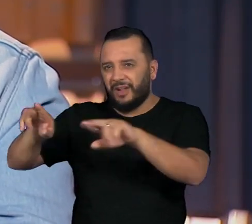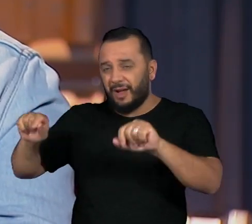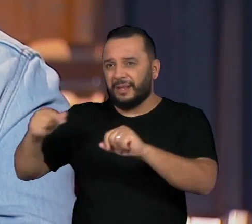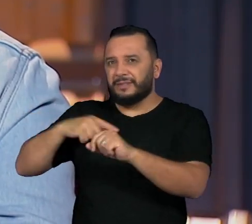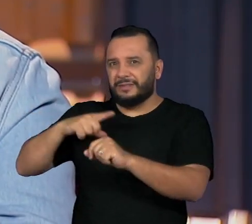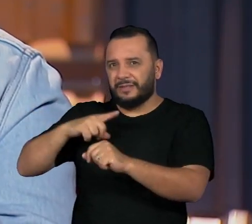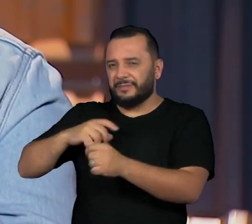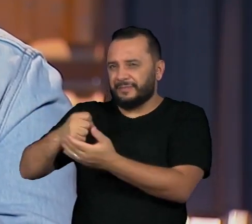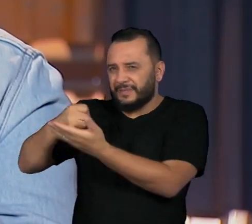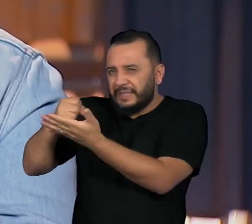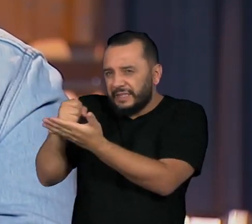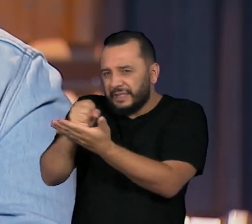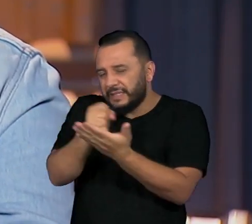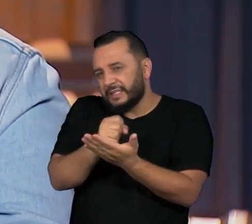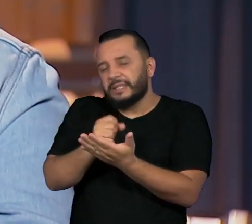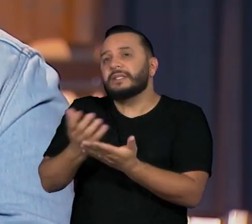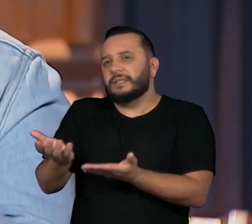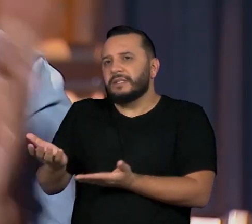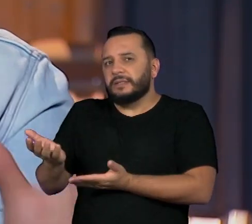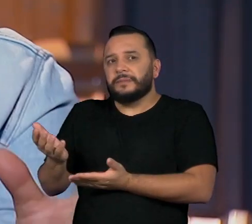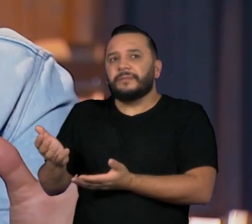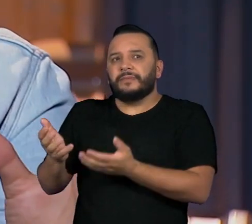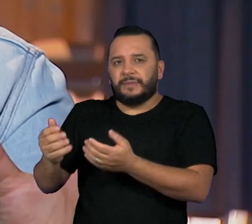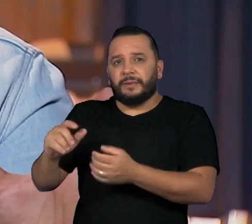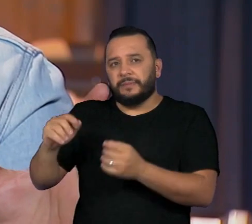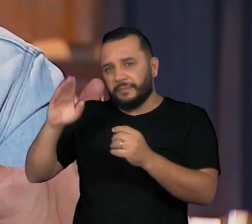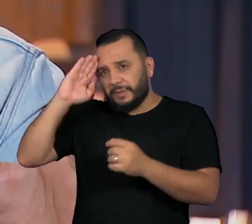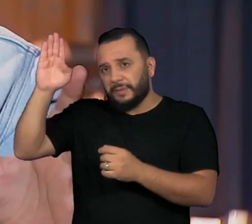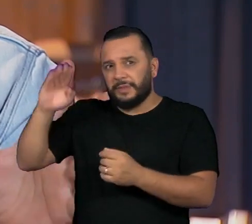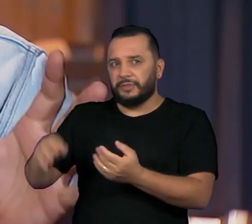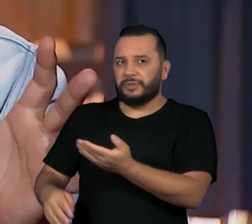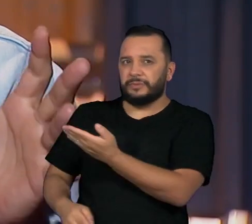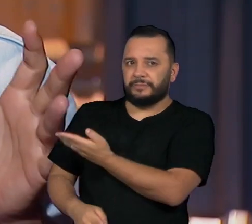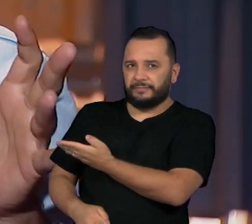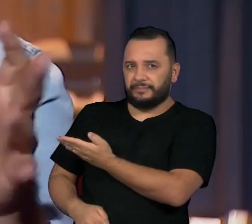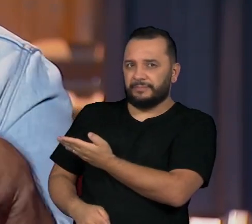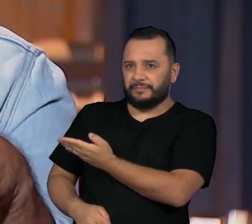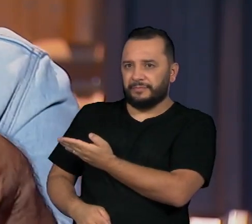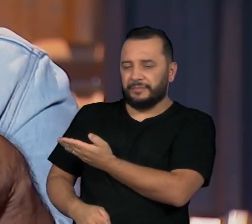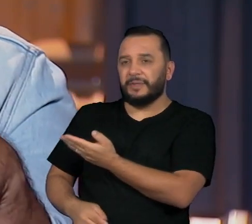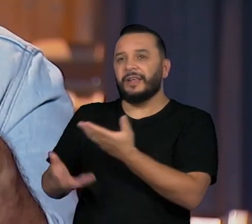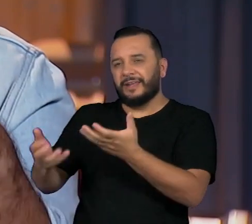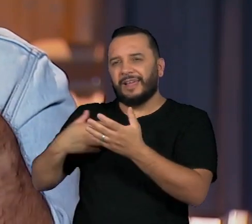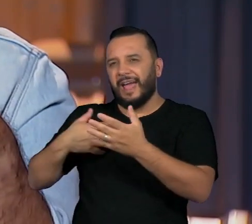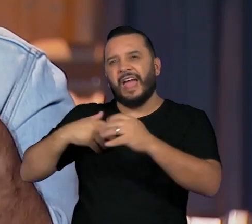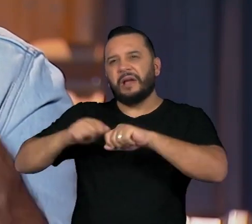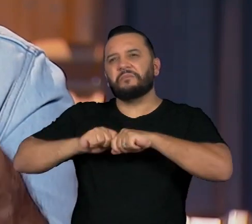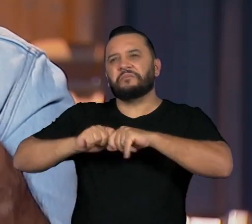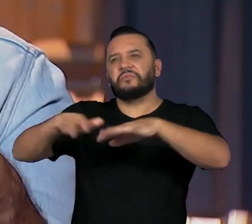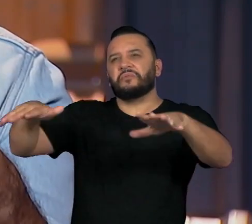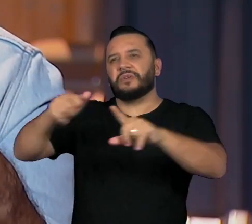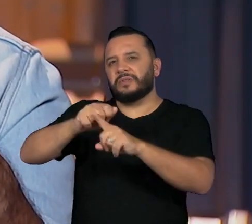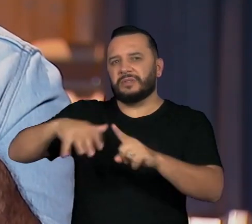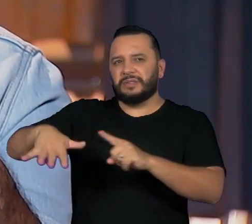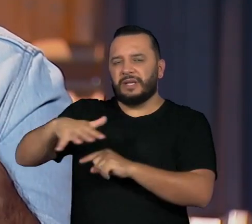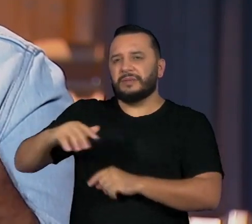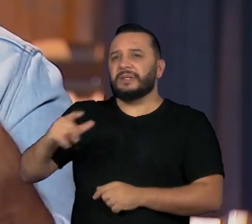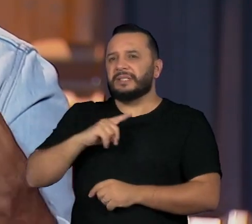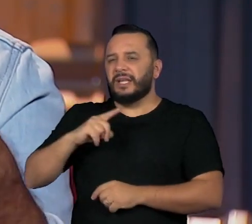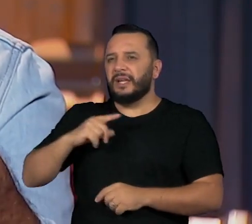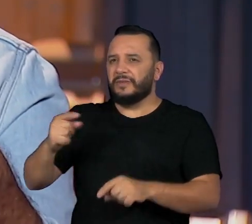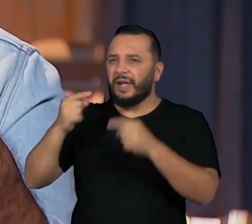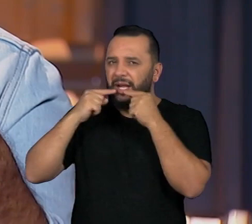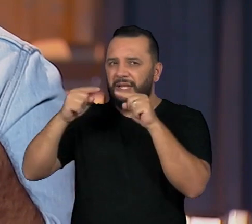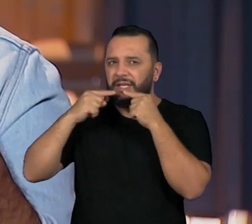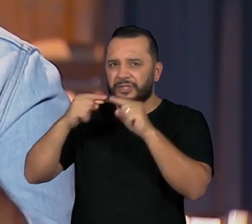o Timothy Leary, de levar os psicodélicos para a massa. É. E ele foi criticado na época pelo Aldous Huxley, um